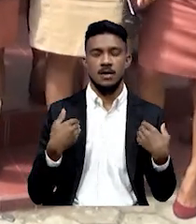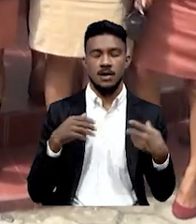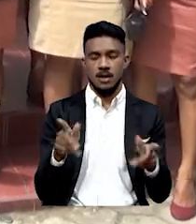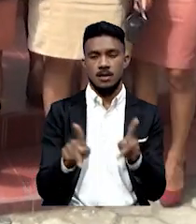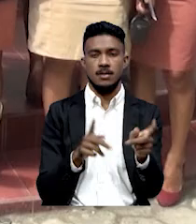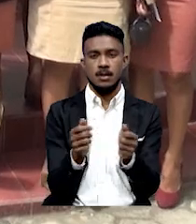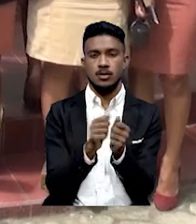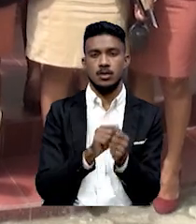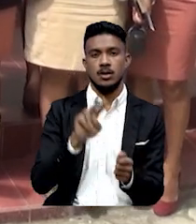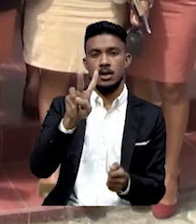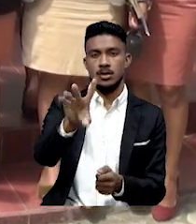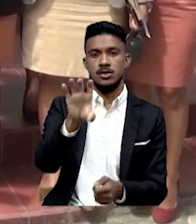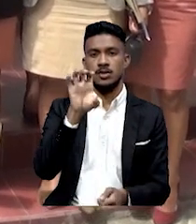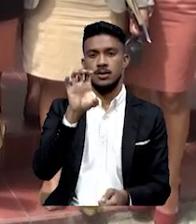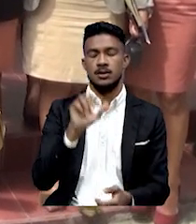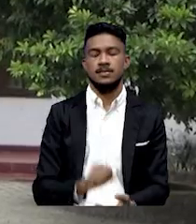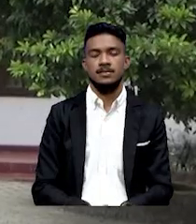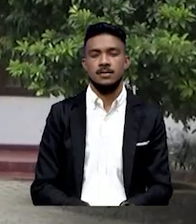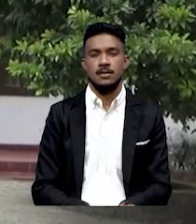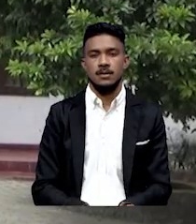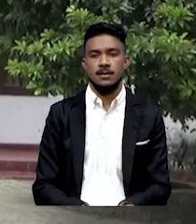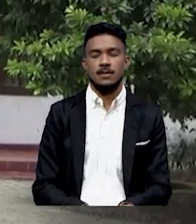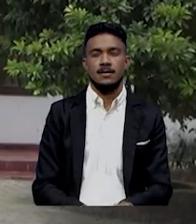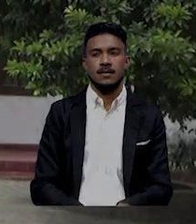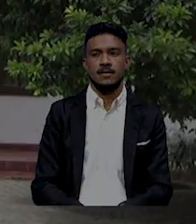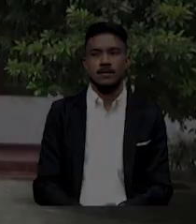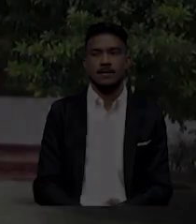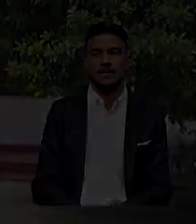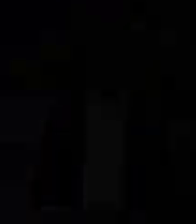Hamutuk Atosrua, Fátima Pereira, Abraão Amaral, GMN.